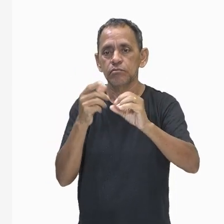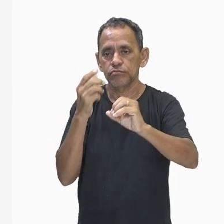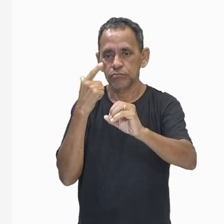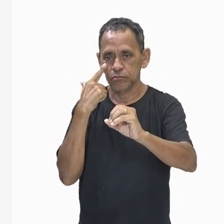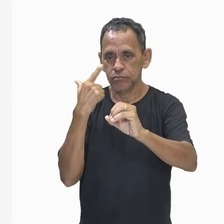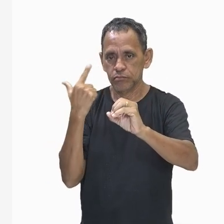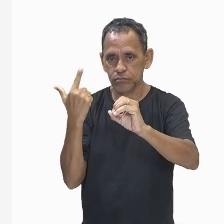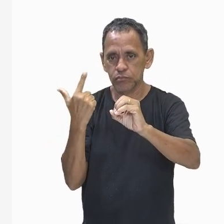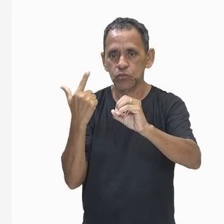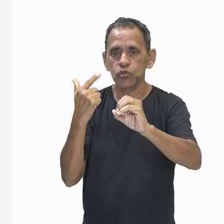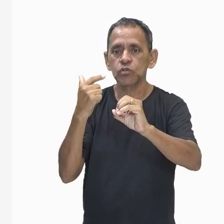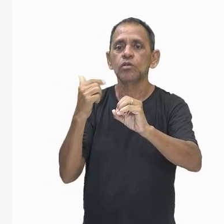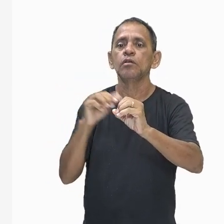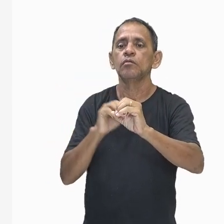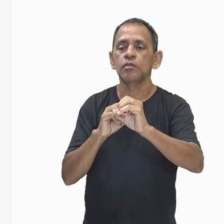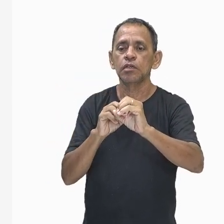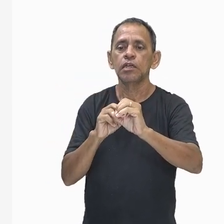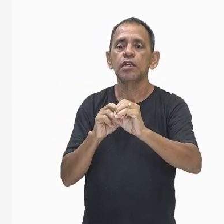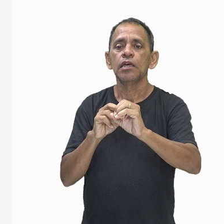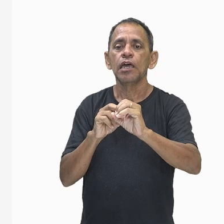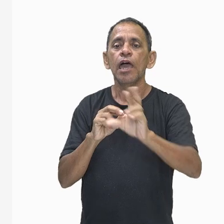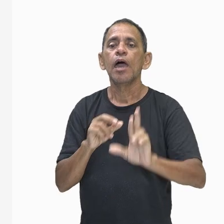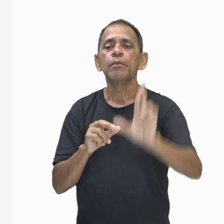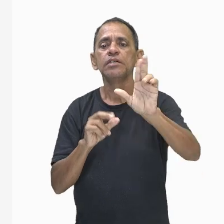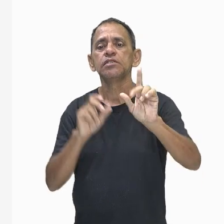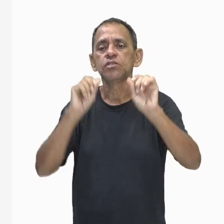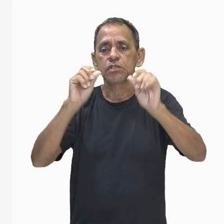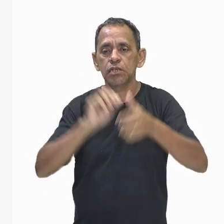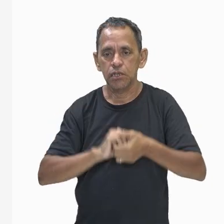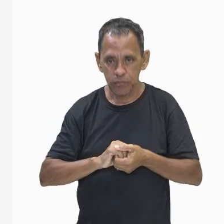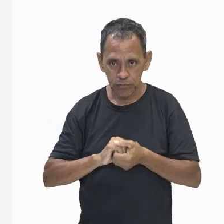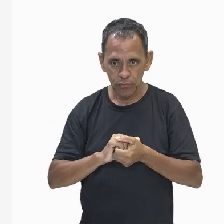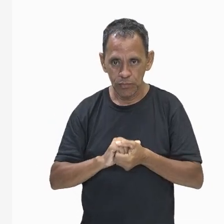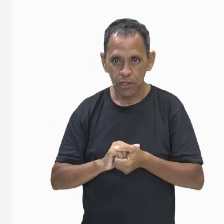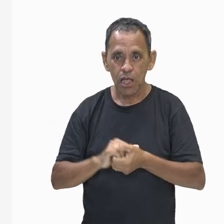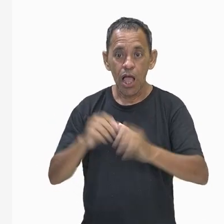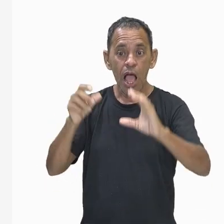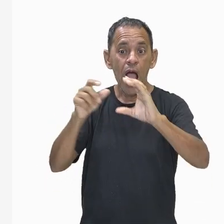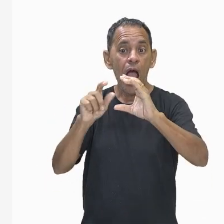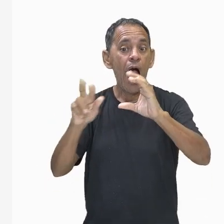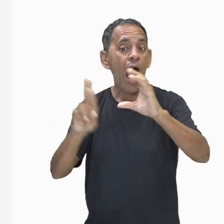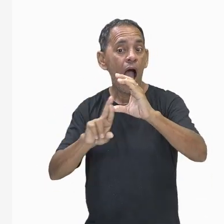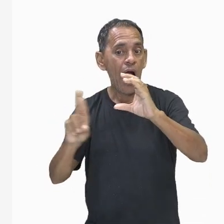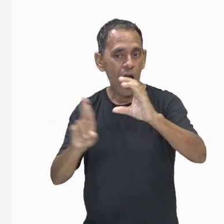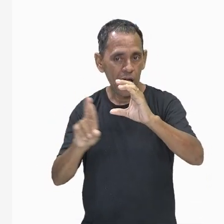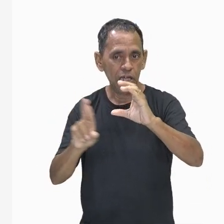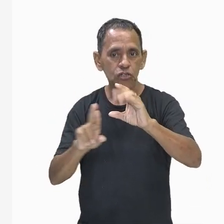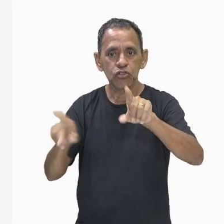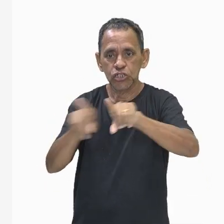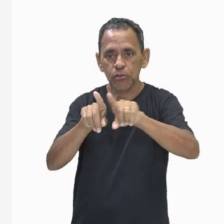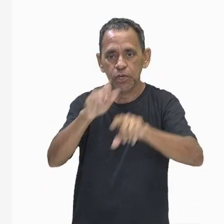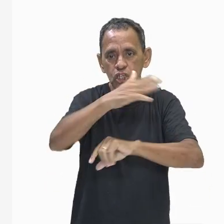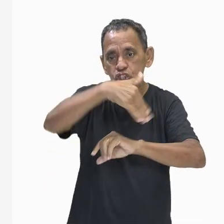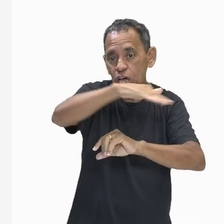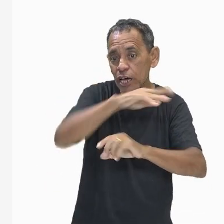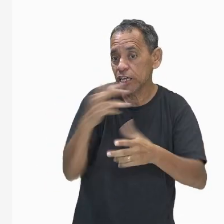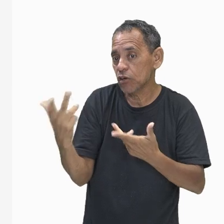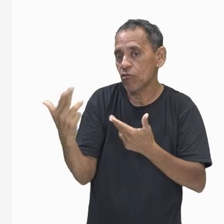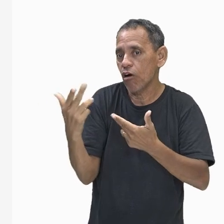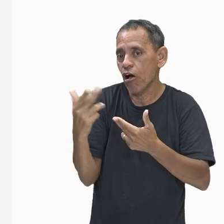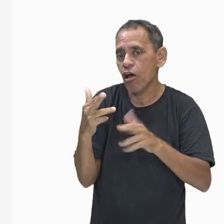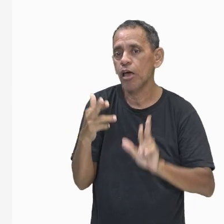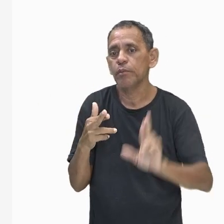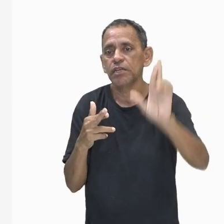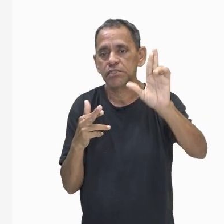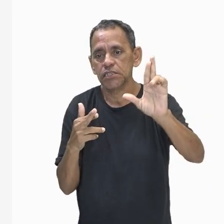SH, representa o raio focal do ponto H de comprimento P. Representam as áreas varridas pelo